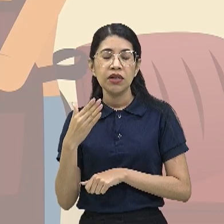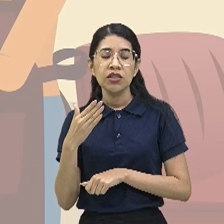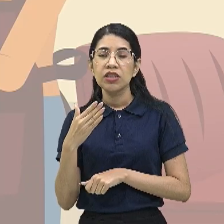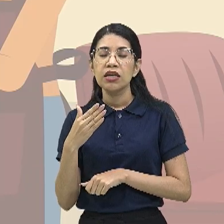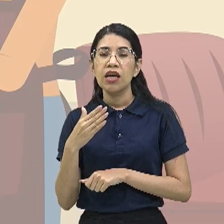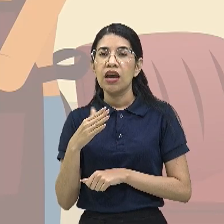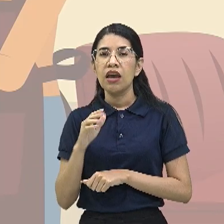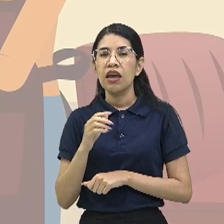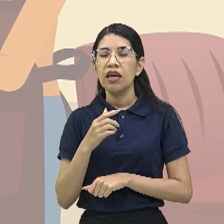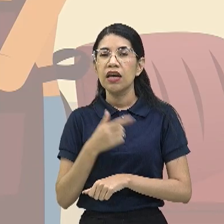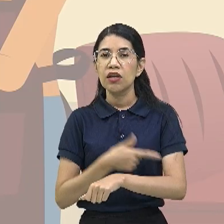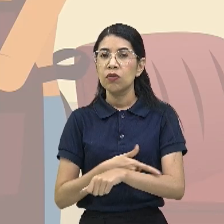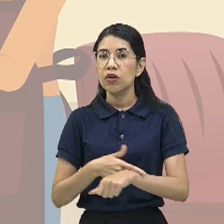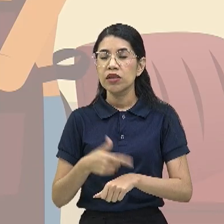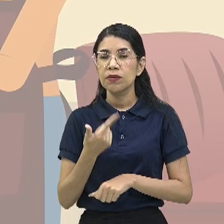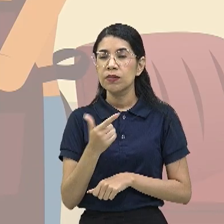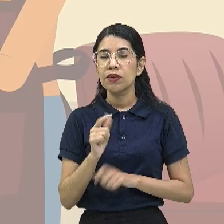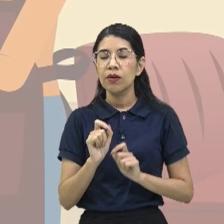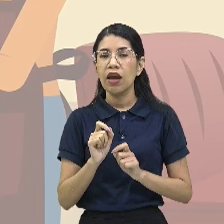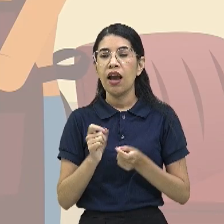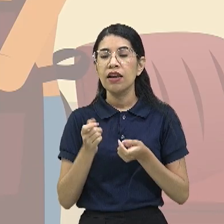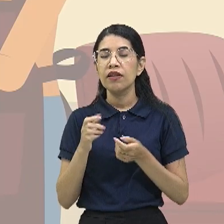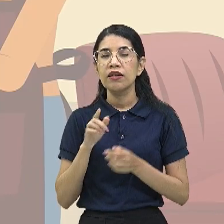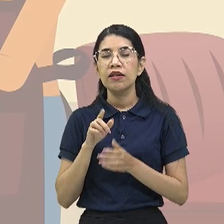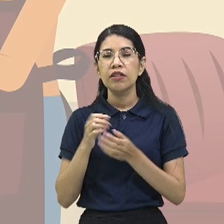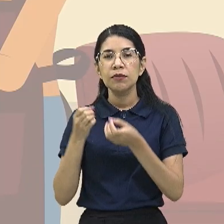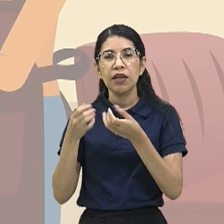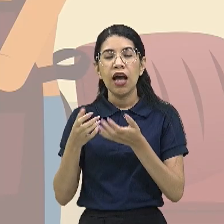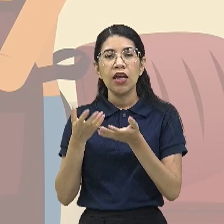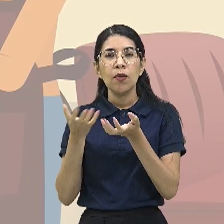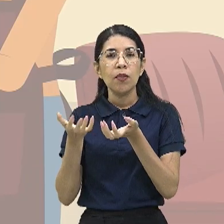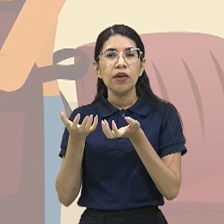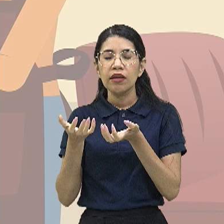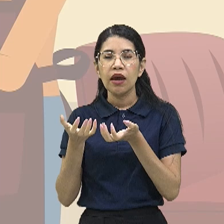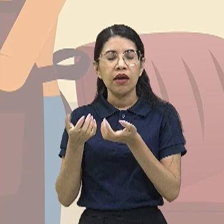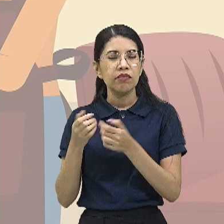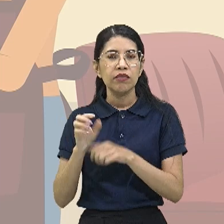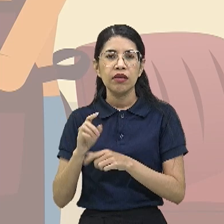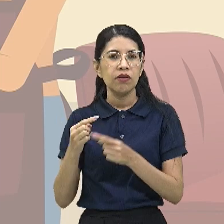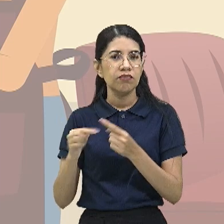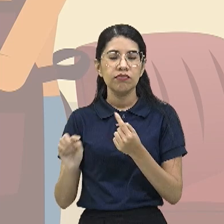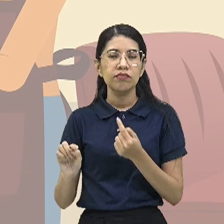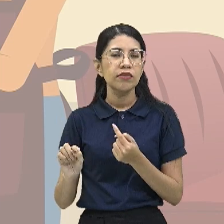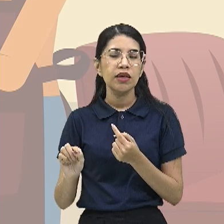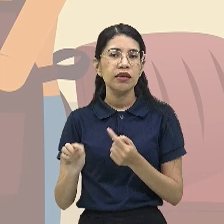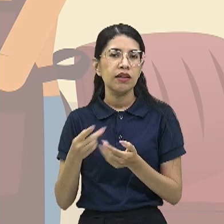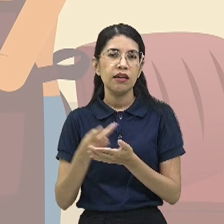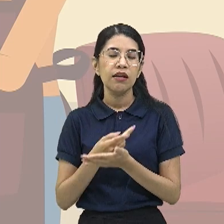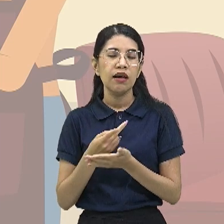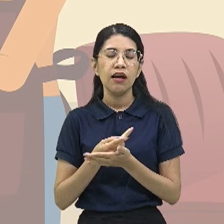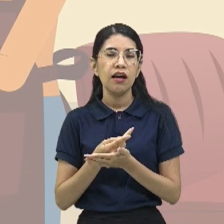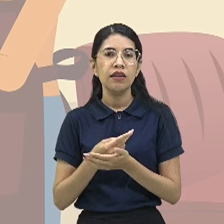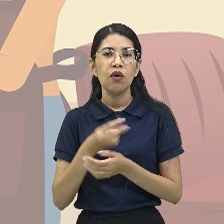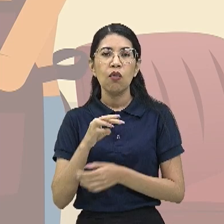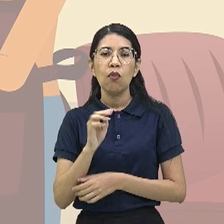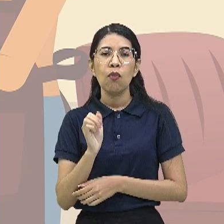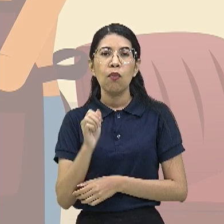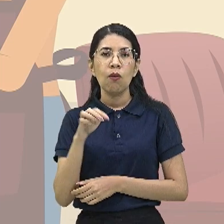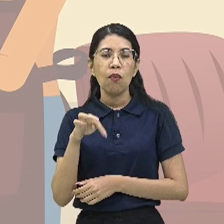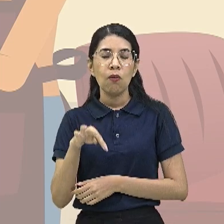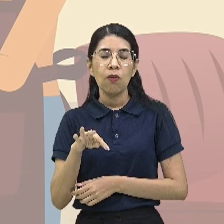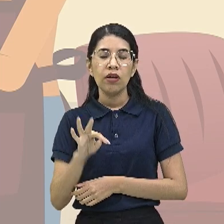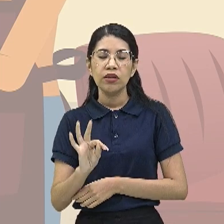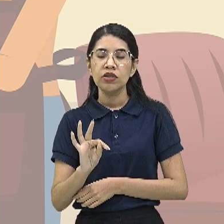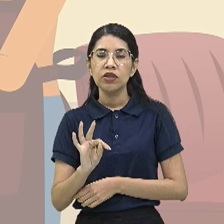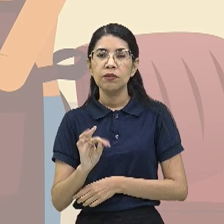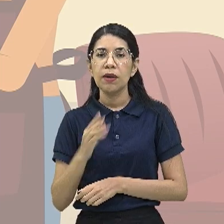grosseiro dizer, eu quero, tá? Não use isso aí, por favor, certo? Não use o want para fazer pedidos em nenhum